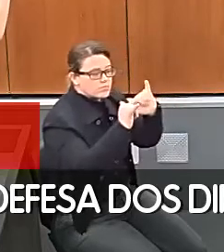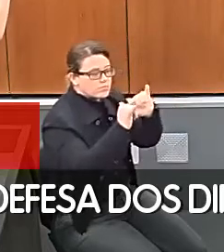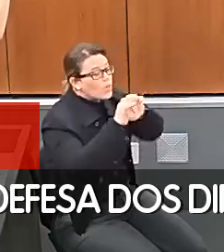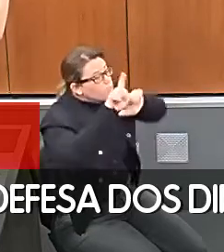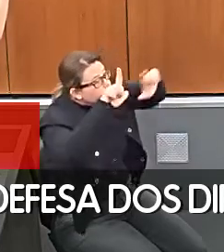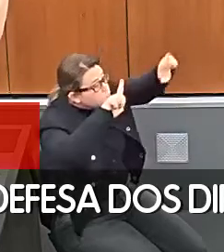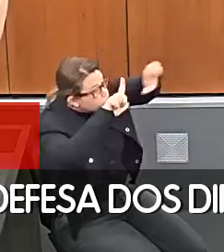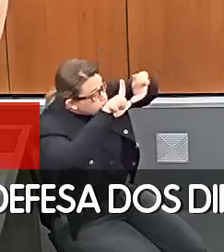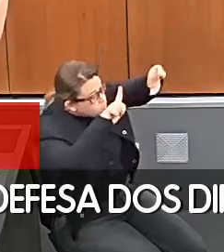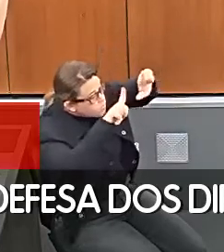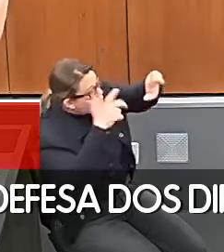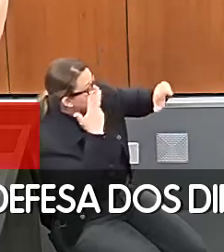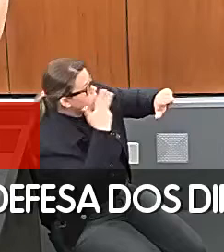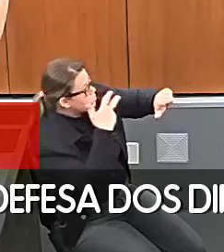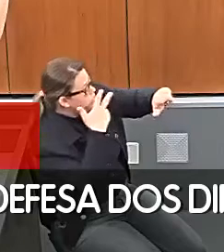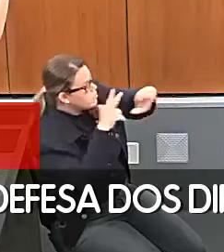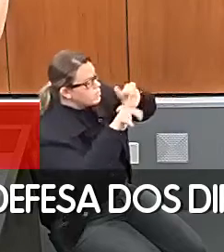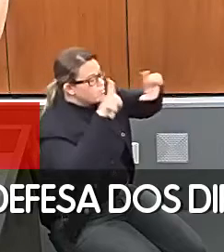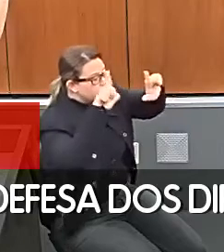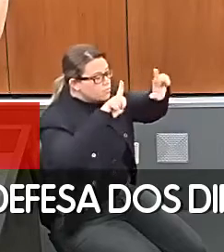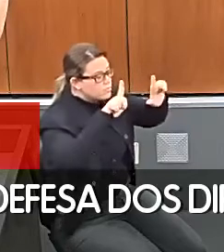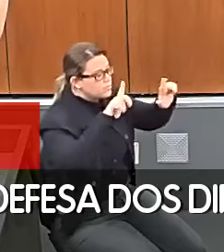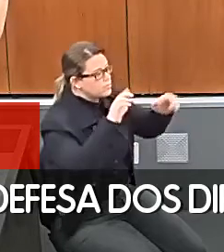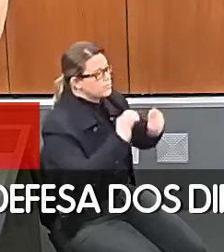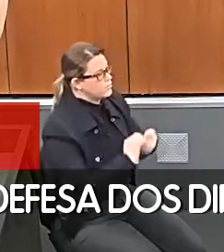telespectador da TV Assembleia.